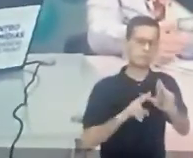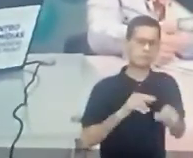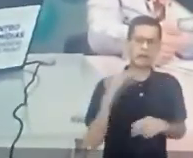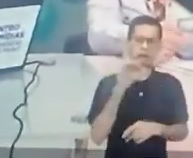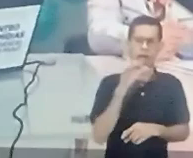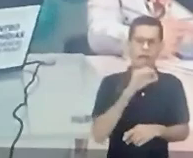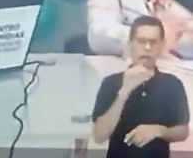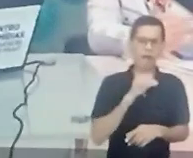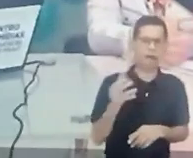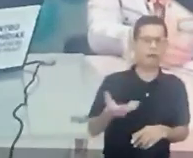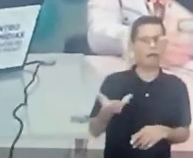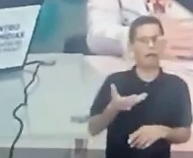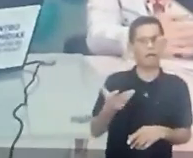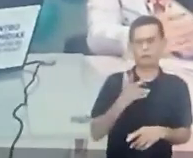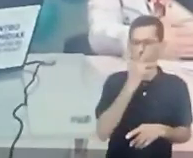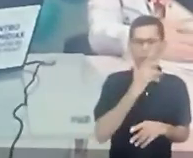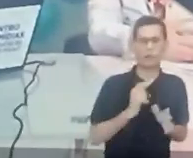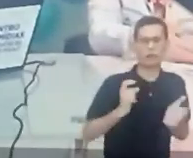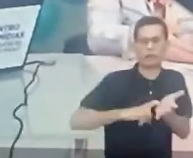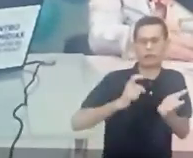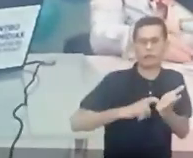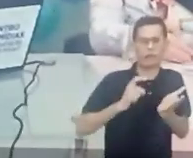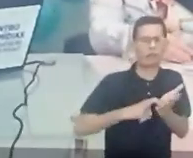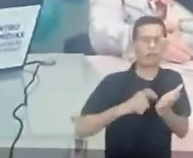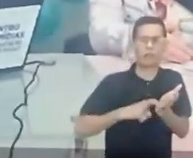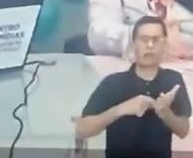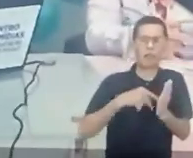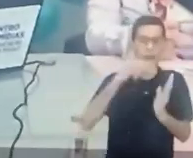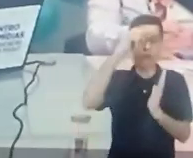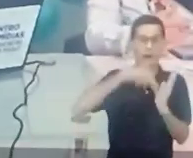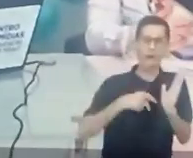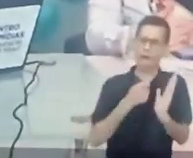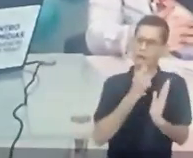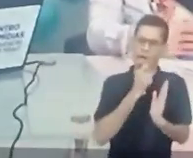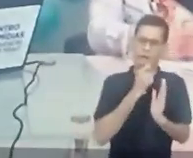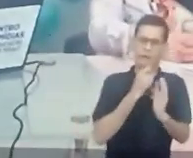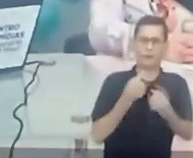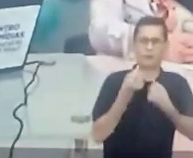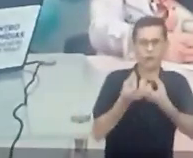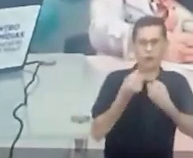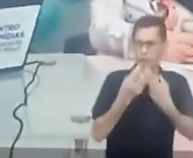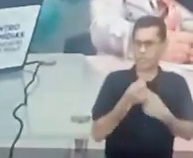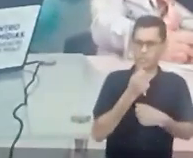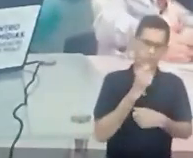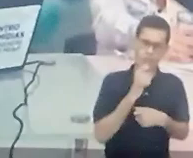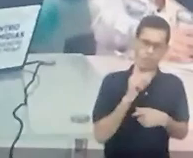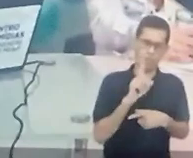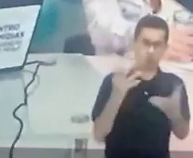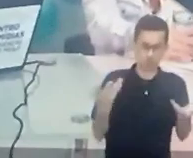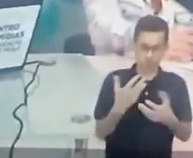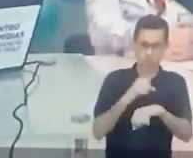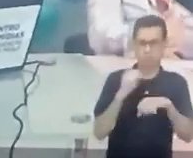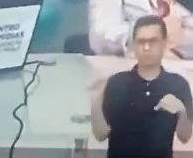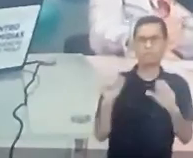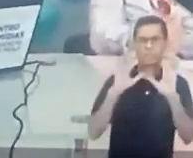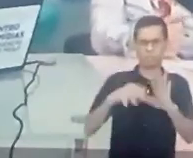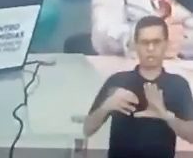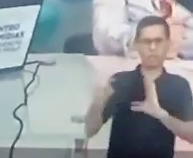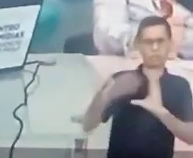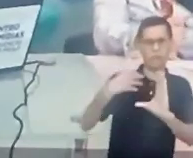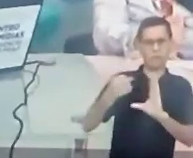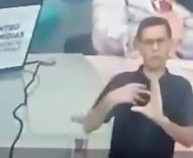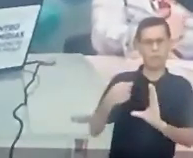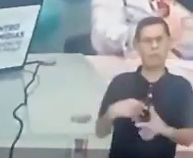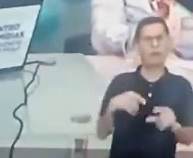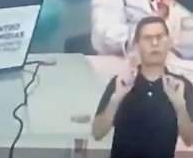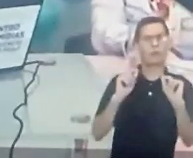acabam fazendo uma confirmação meio que automática, sem ver os dados que eles colocaram. A gente já recebeu, pela parte da manhã, algumas